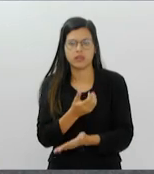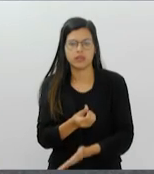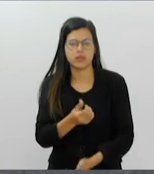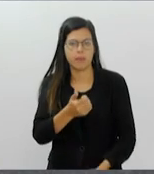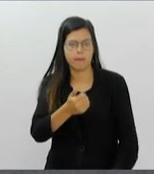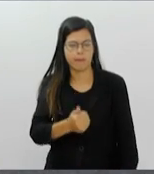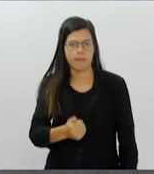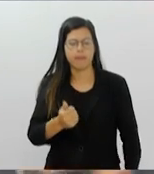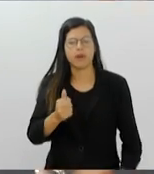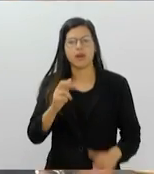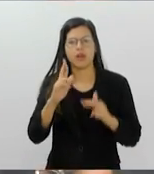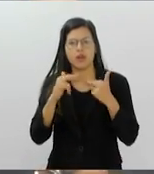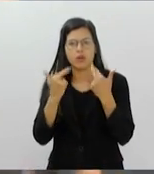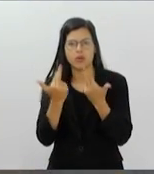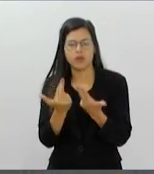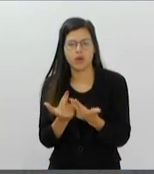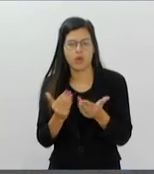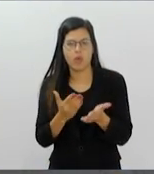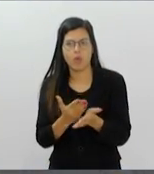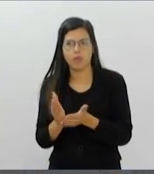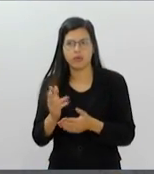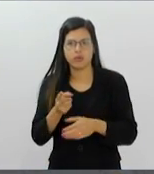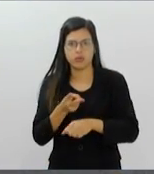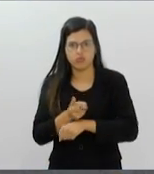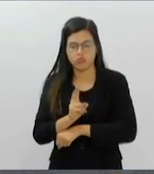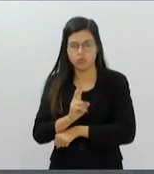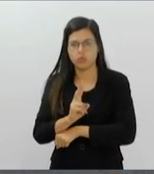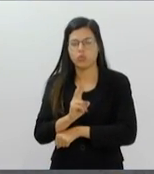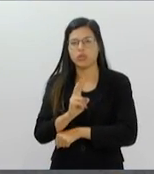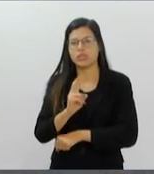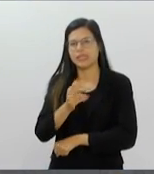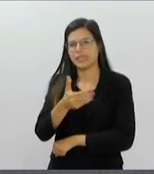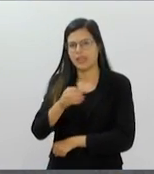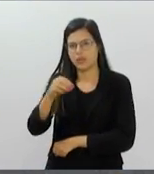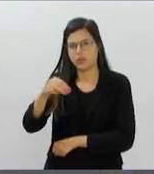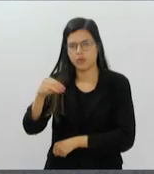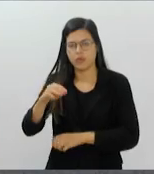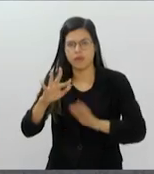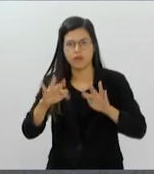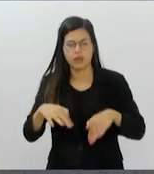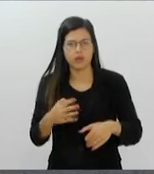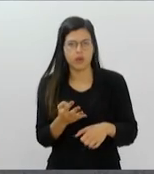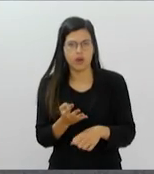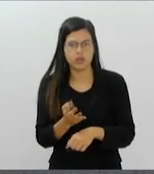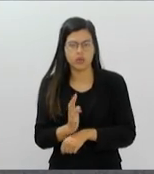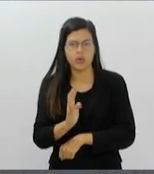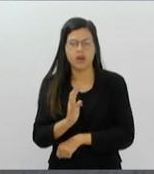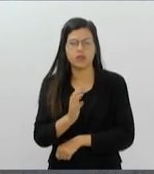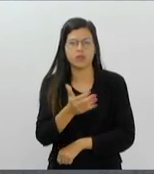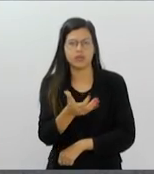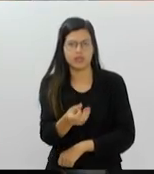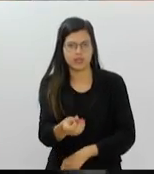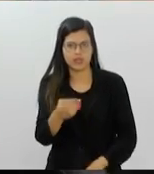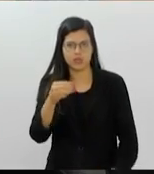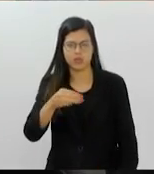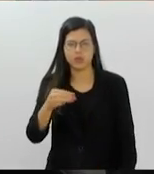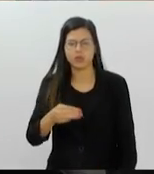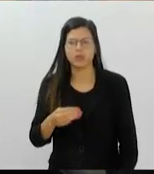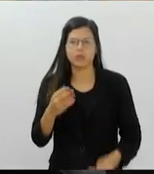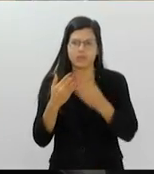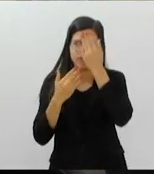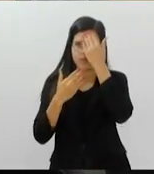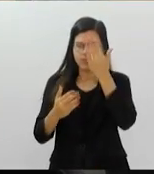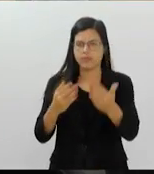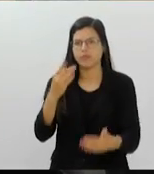61ª sessão ordinária, que, iniciada às 14 horas e 10 minutos, foi encerrada às 16 horas e 45 minutos. Muito obrigado, querido amigo,